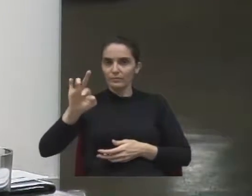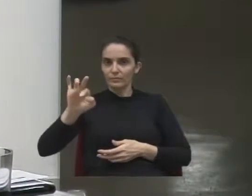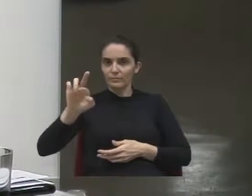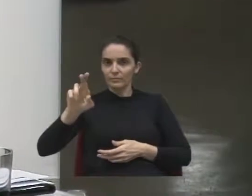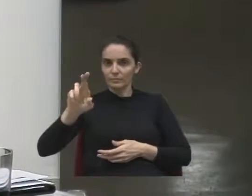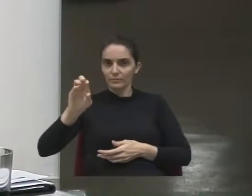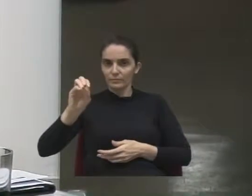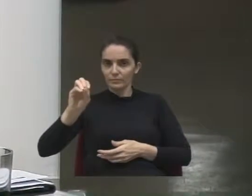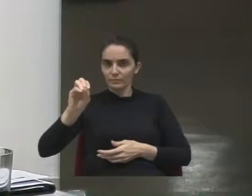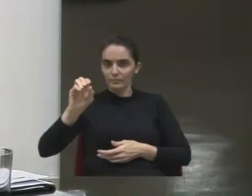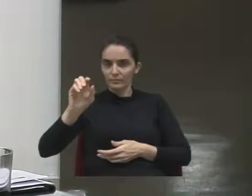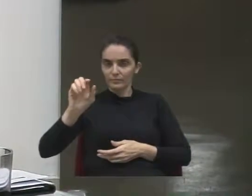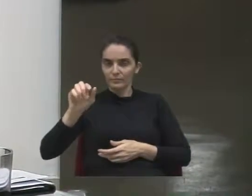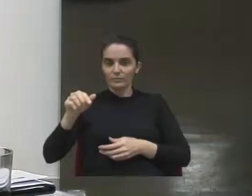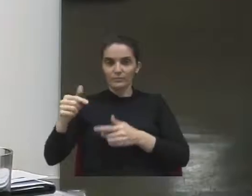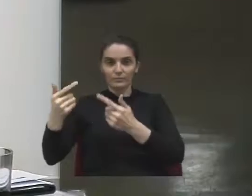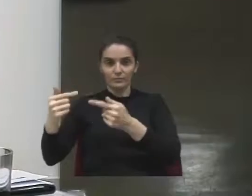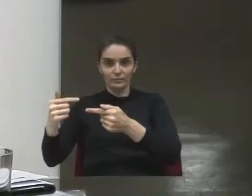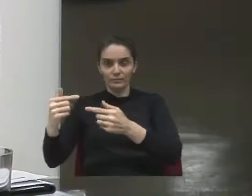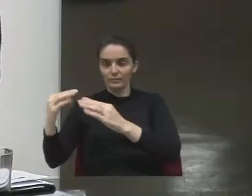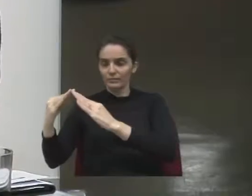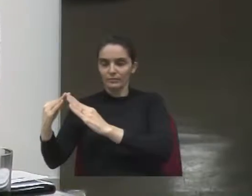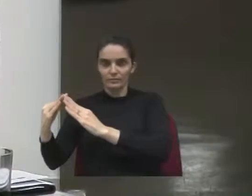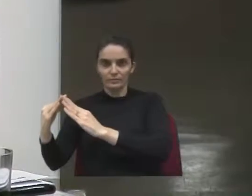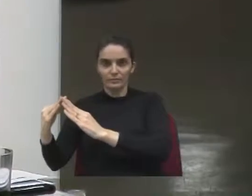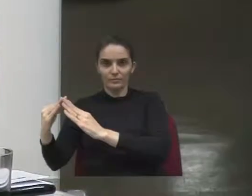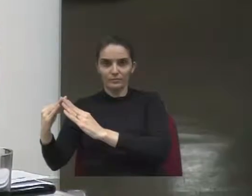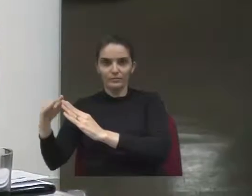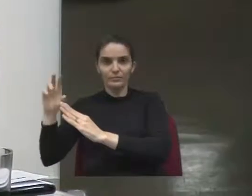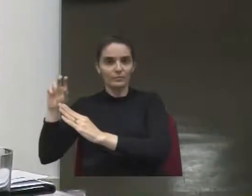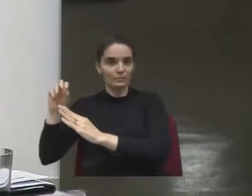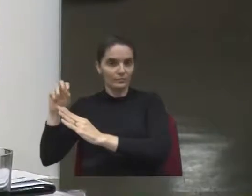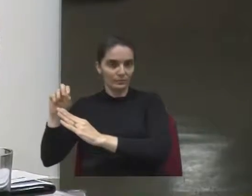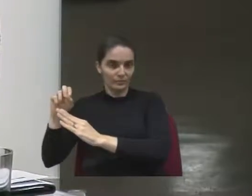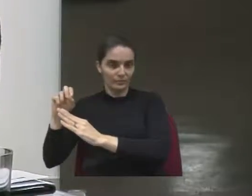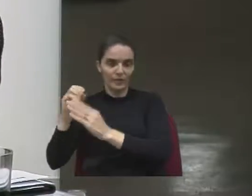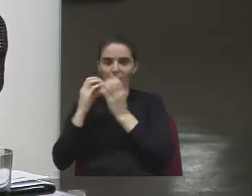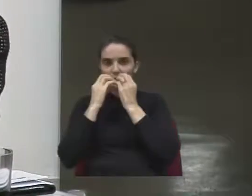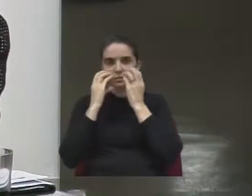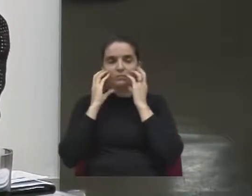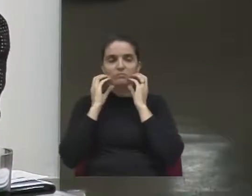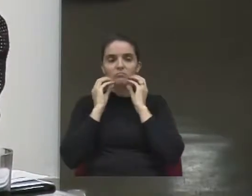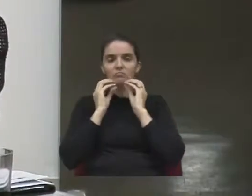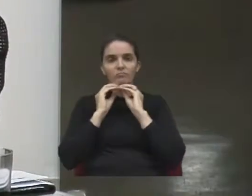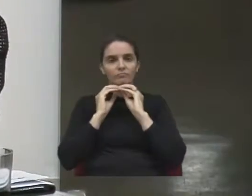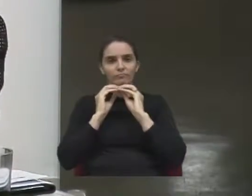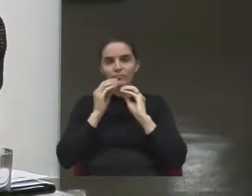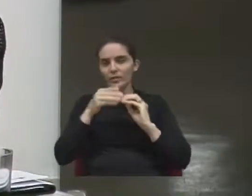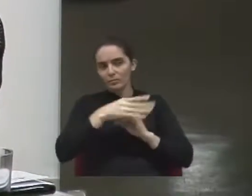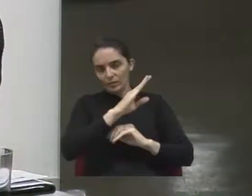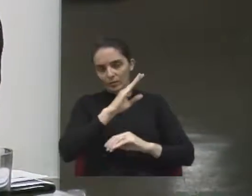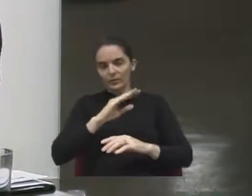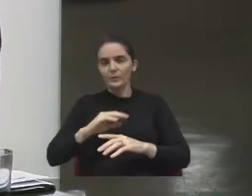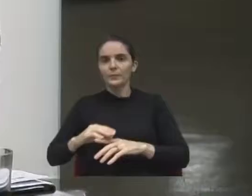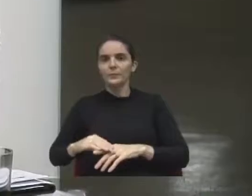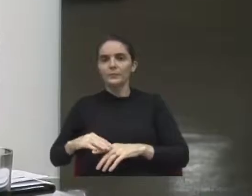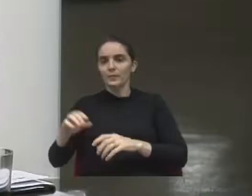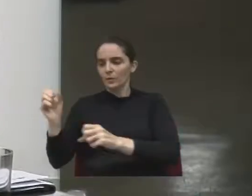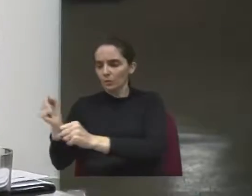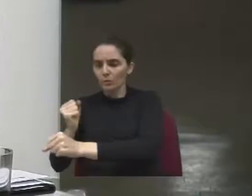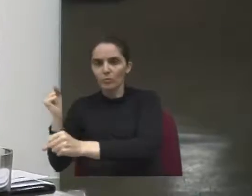o Cantinho do Vovô, o Mir não está aqui no momento, que tempo atrás fizemos uma reforma e o tiro de